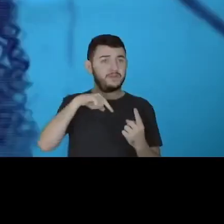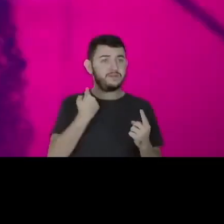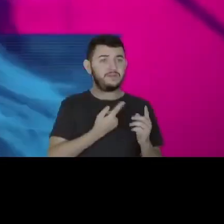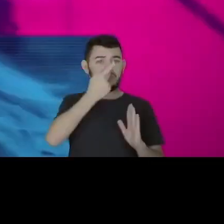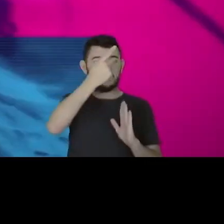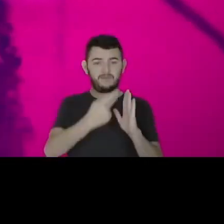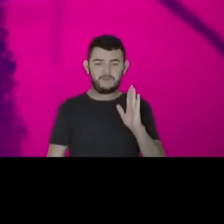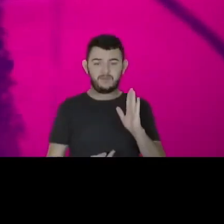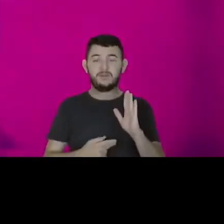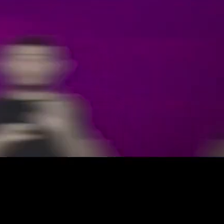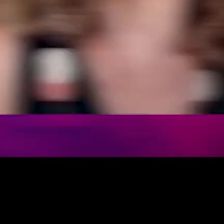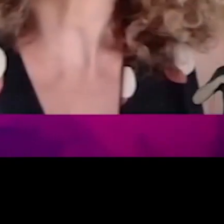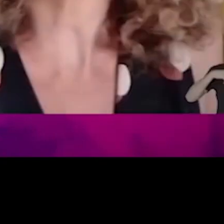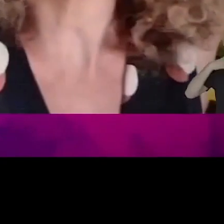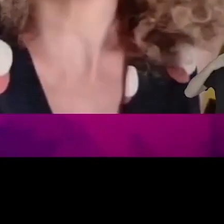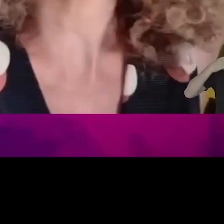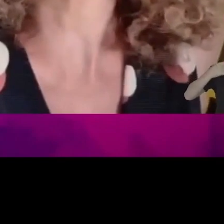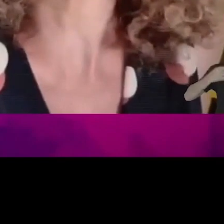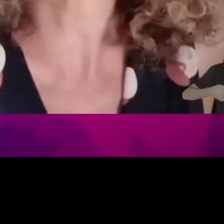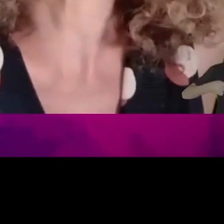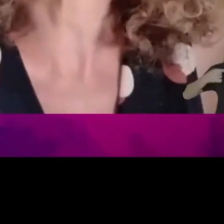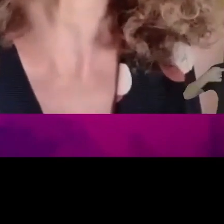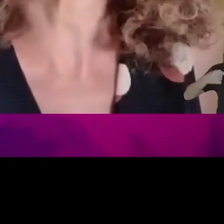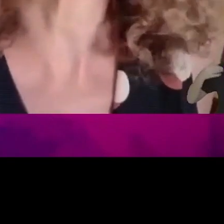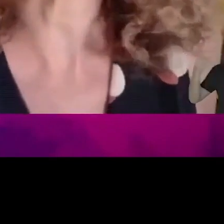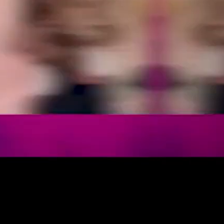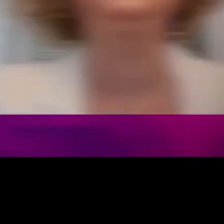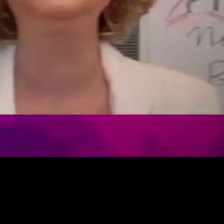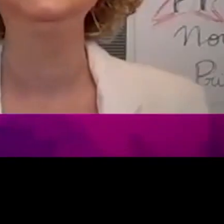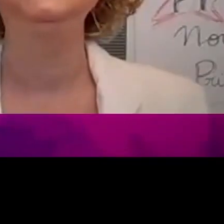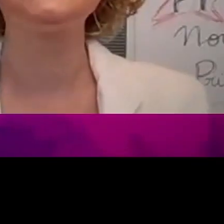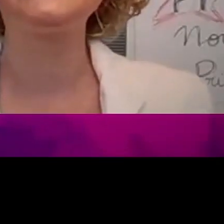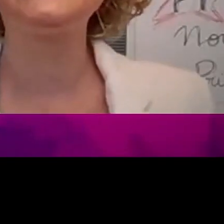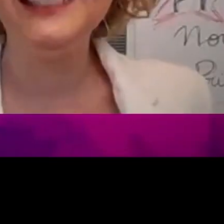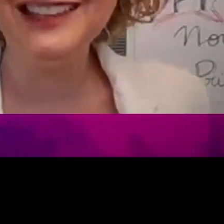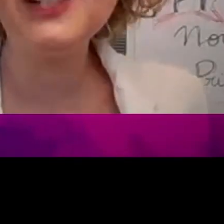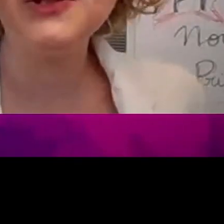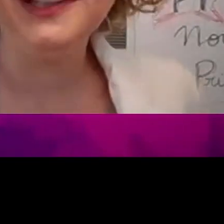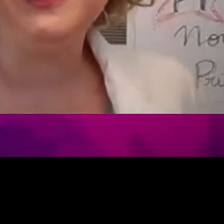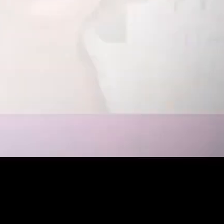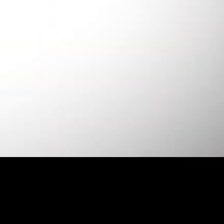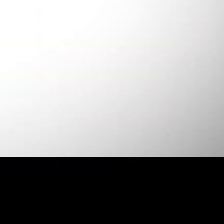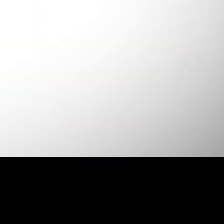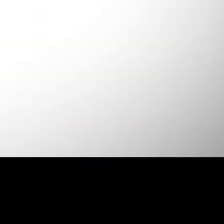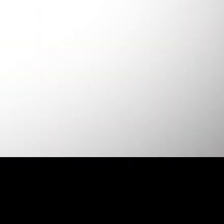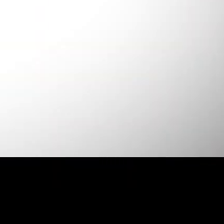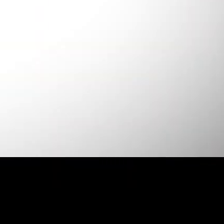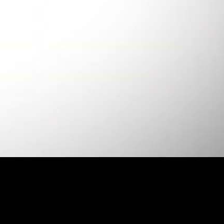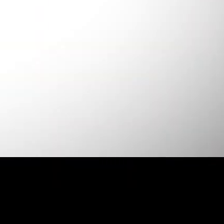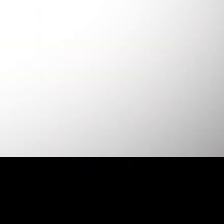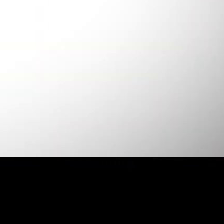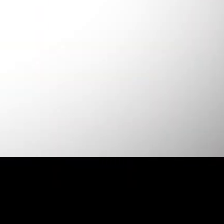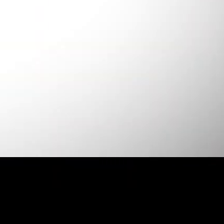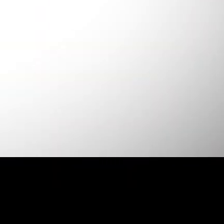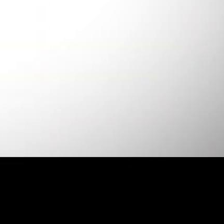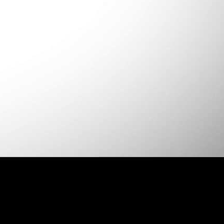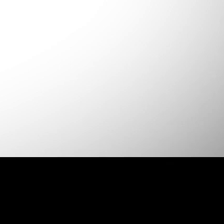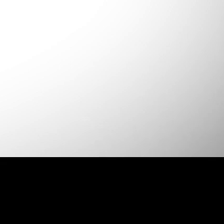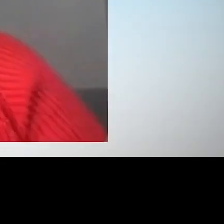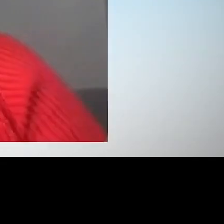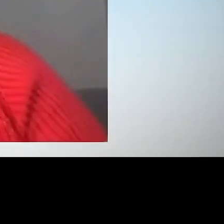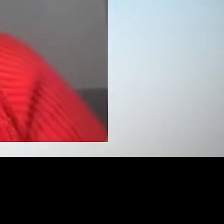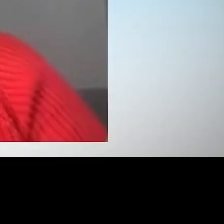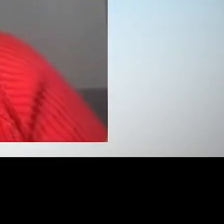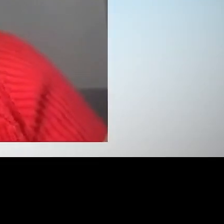Daquelas que votam, das que se candidatam e das eleitas. Porque no Brasil da